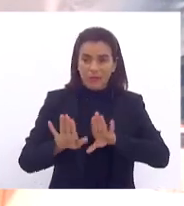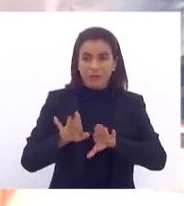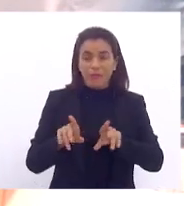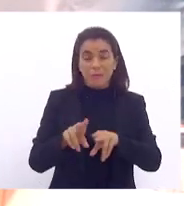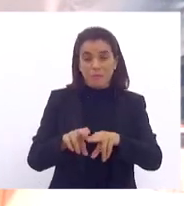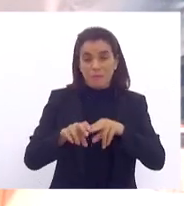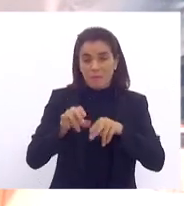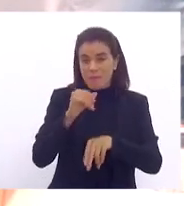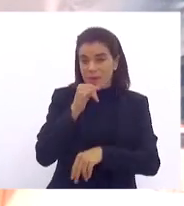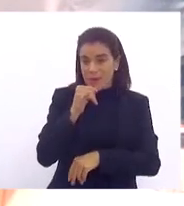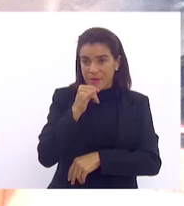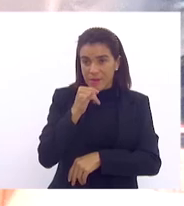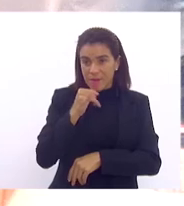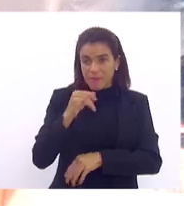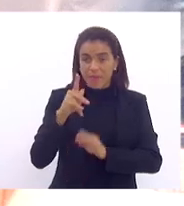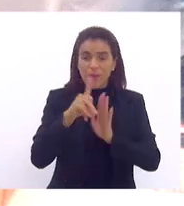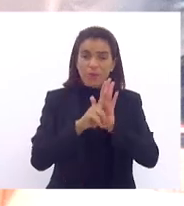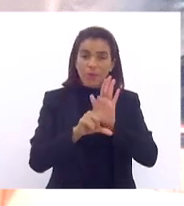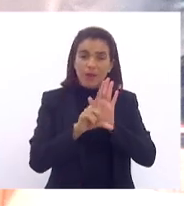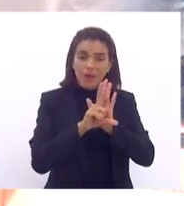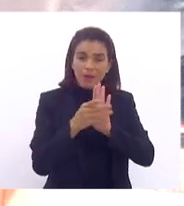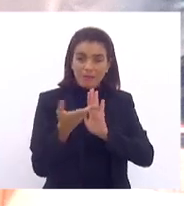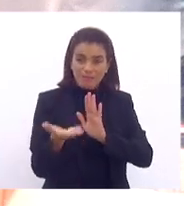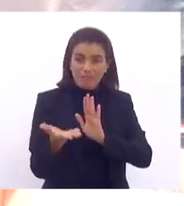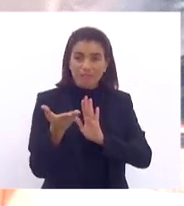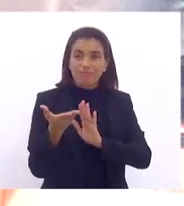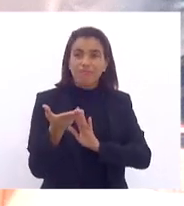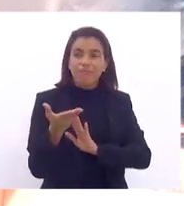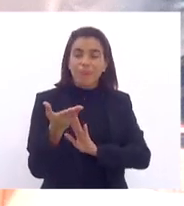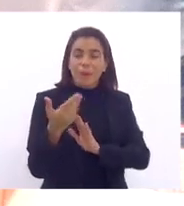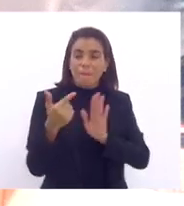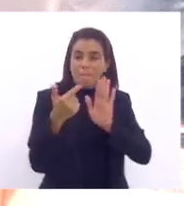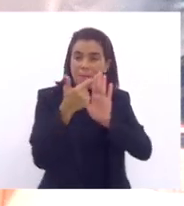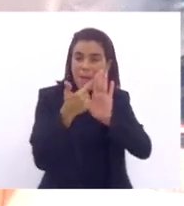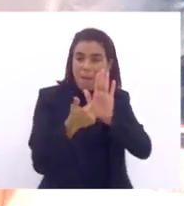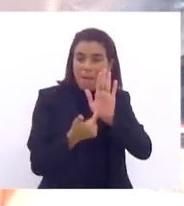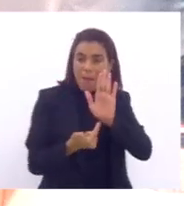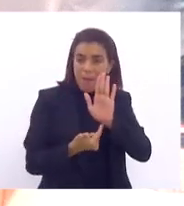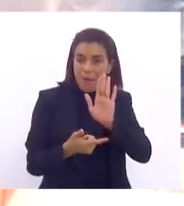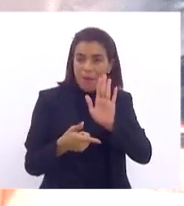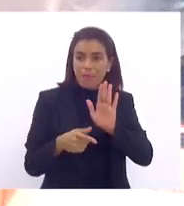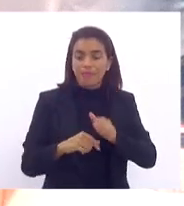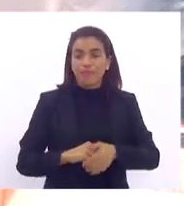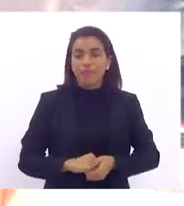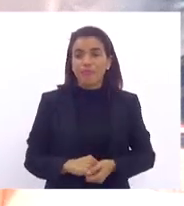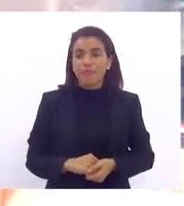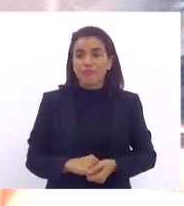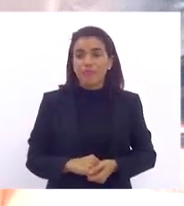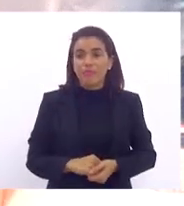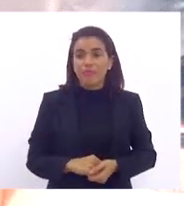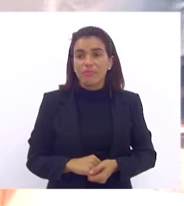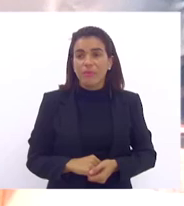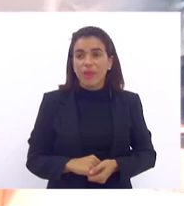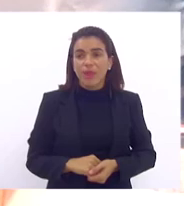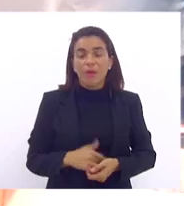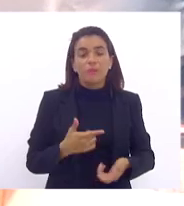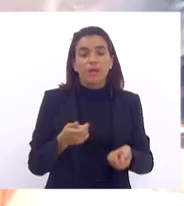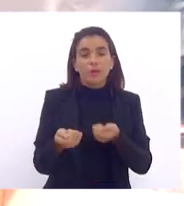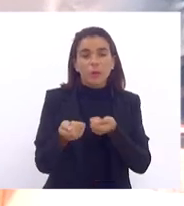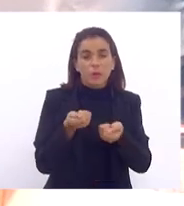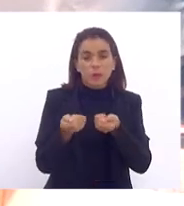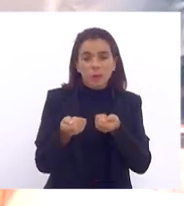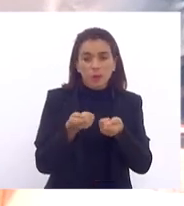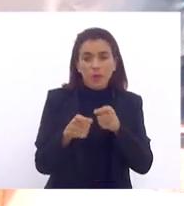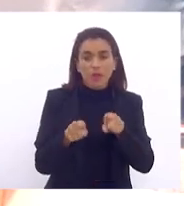exemplo o PL o PL demonstrado lá que fixa aqueles requisitos seria muito bem-vindo nesse ponto para controlar e